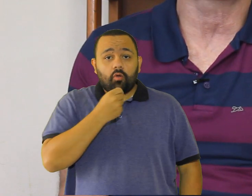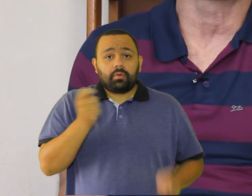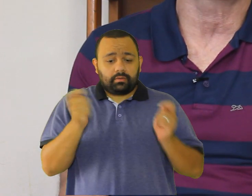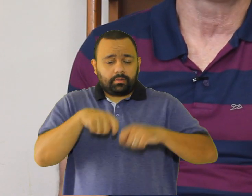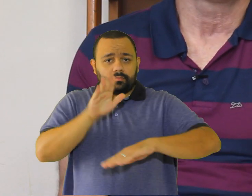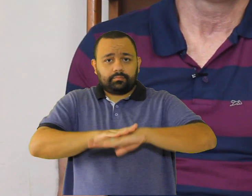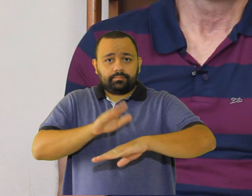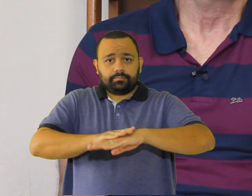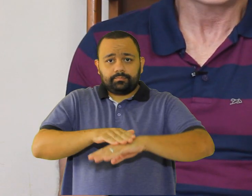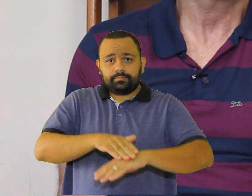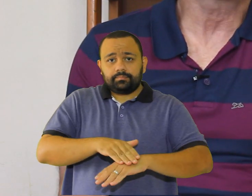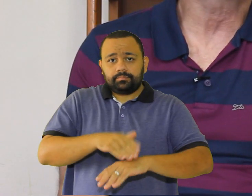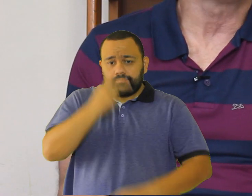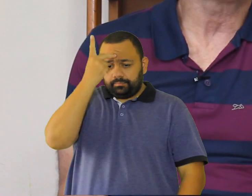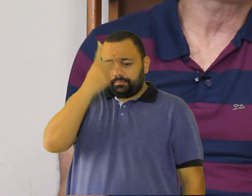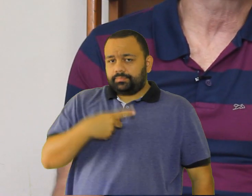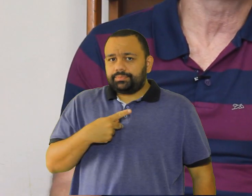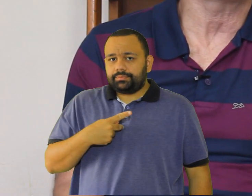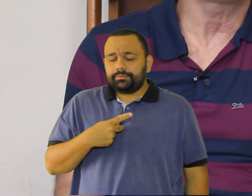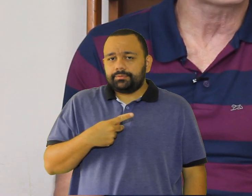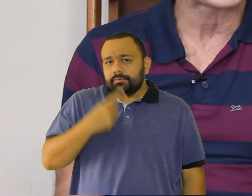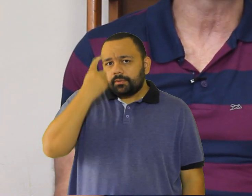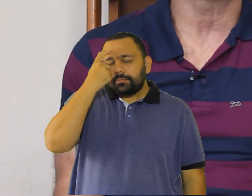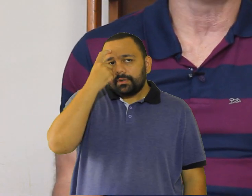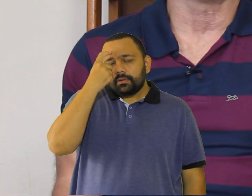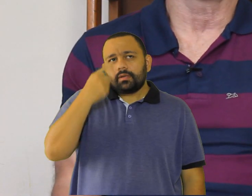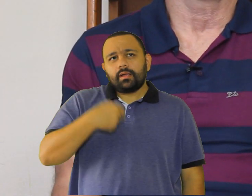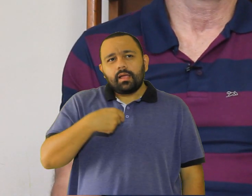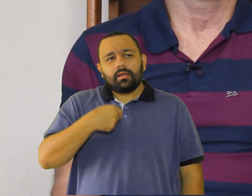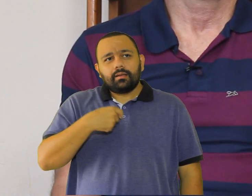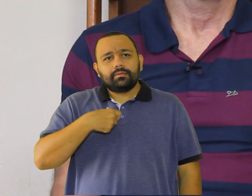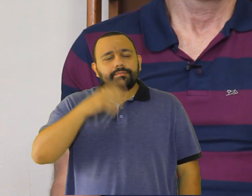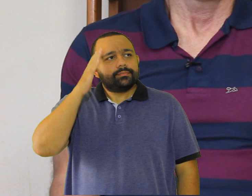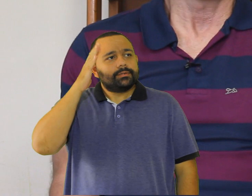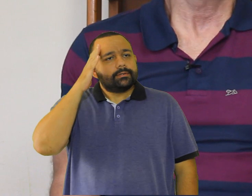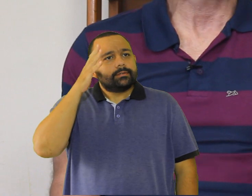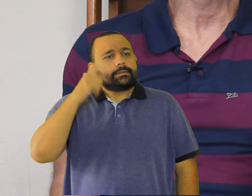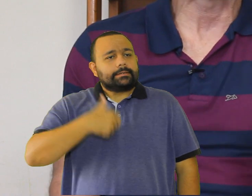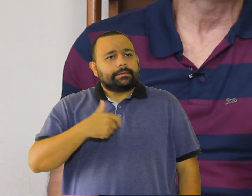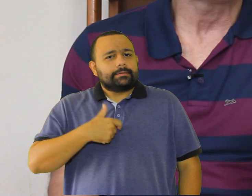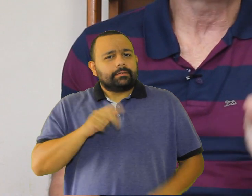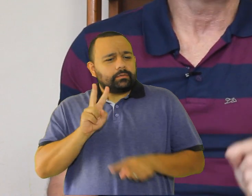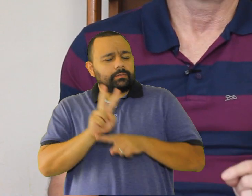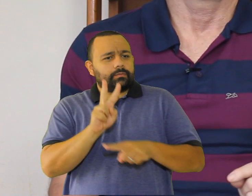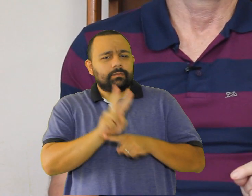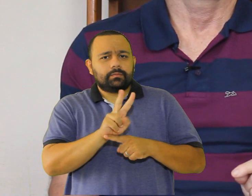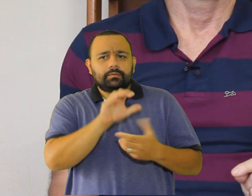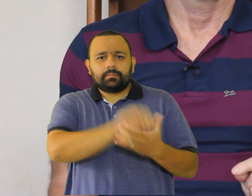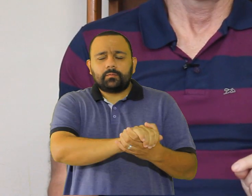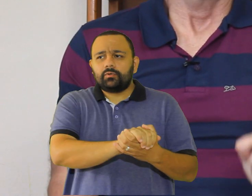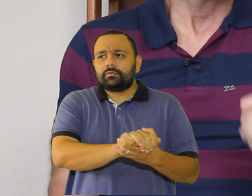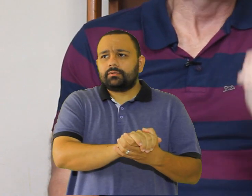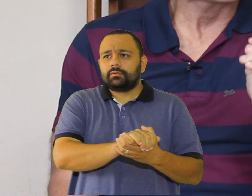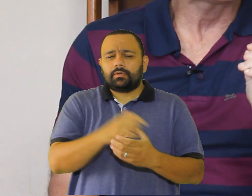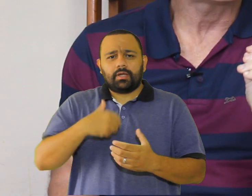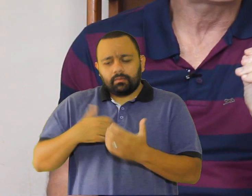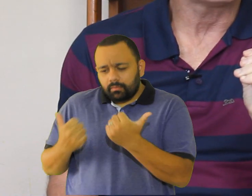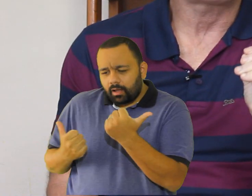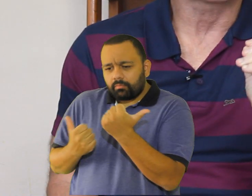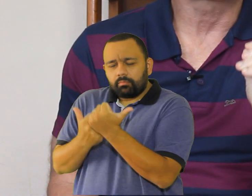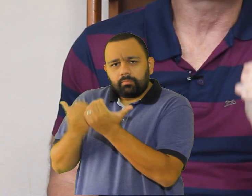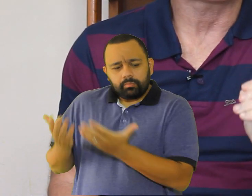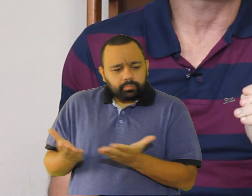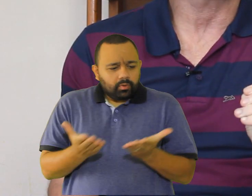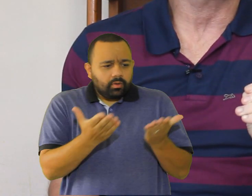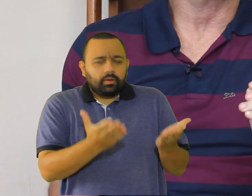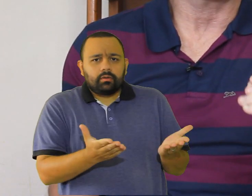de nós mesmos. Será que eu sou mesmo o guardião, um cavaleiro,